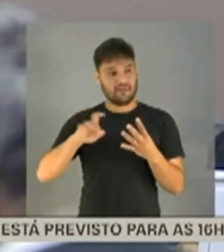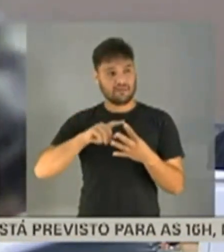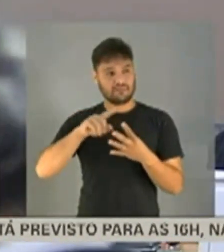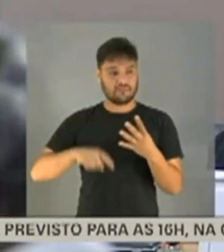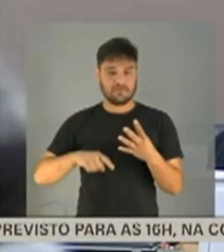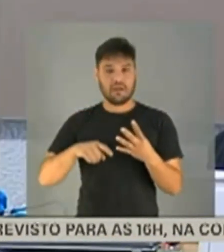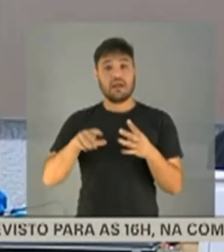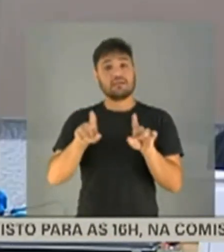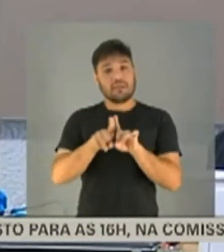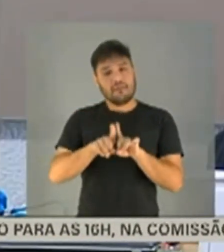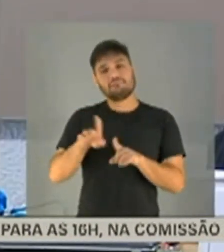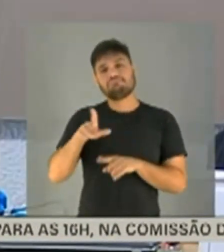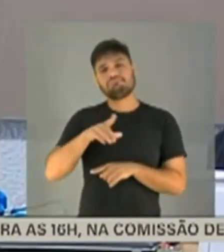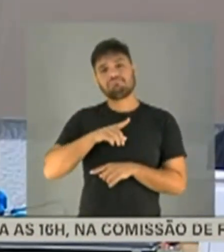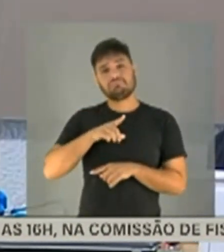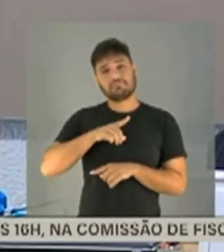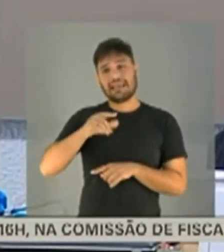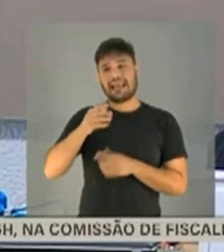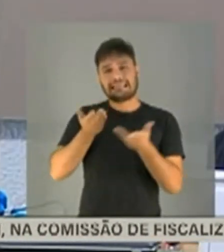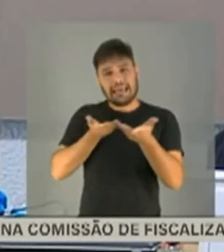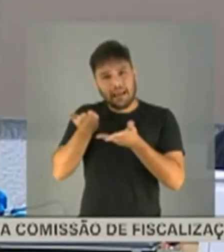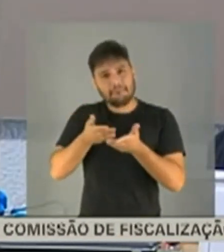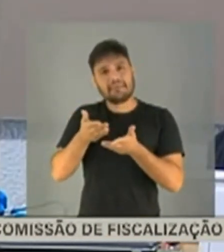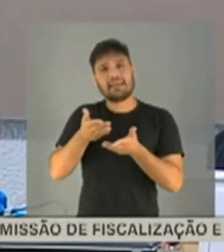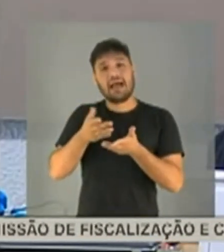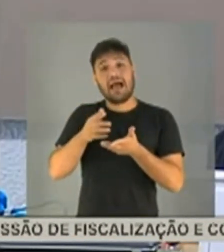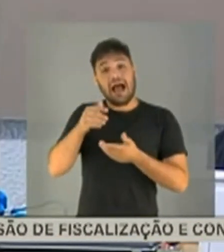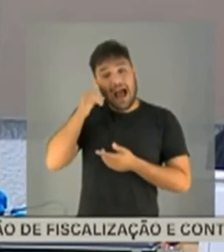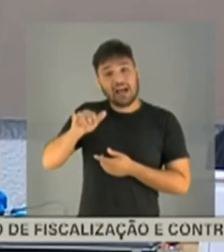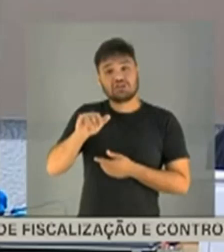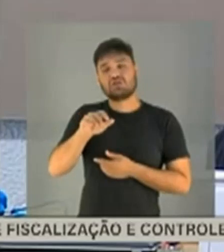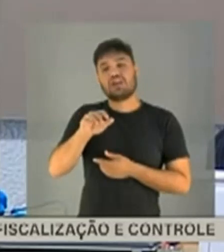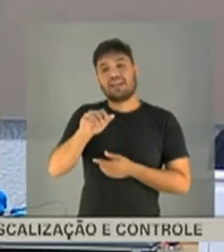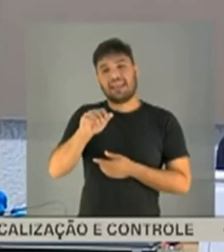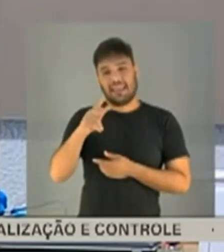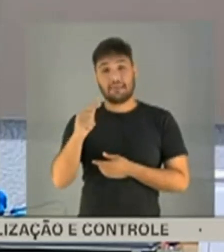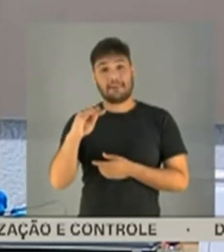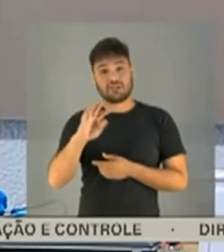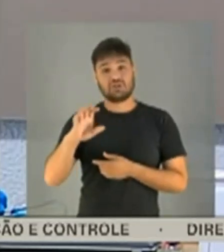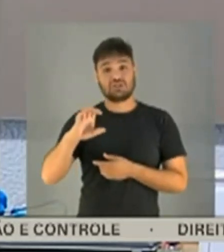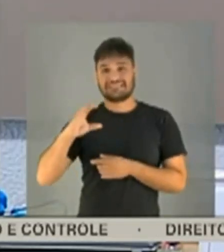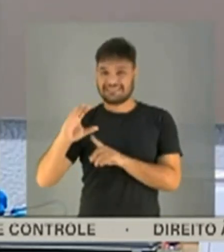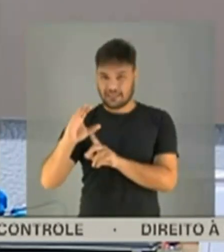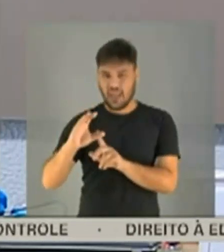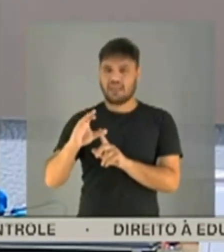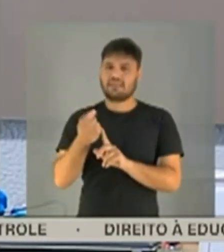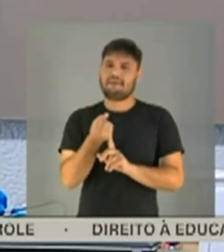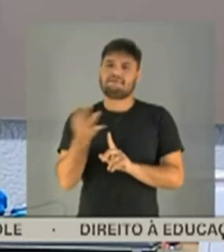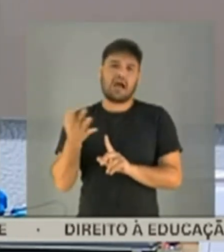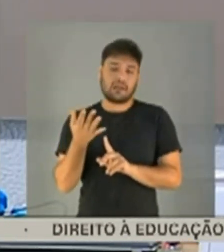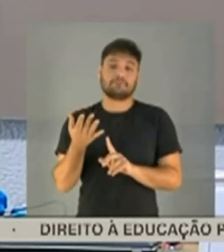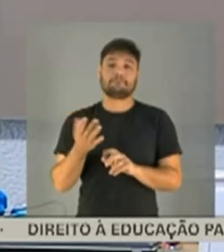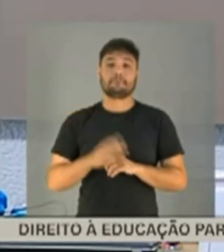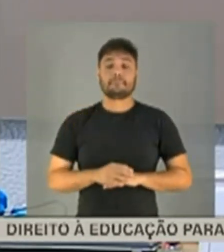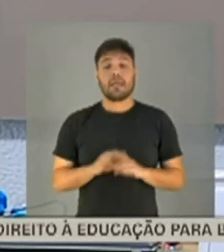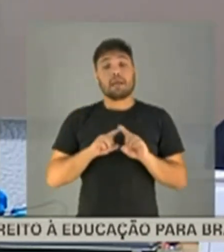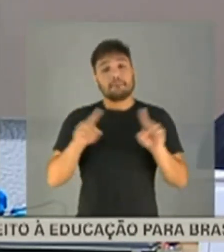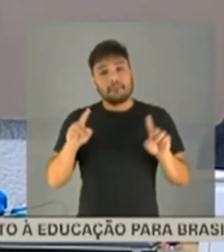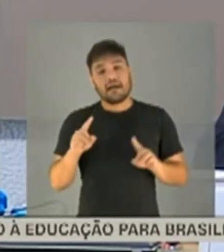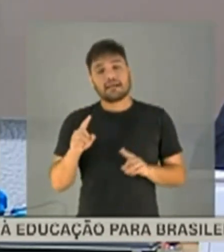revolução na virologia. Terapias anti-hepatite C. Existem diversos agentes antivirais. O que eu acho